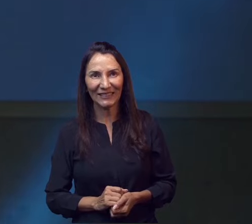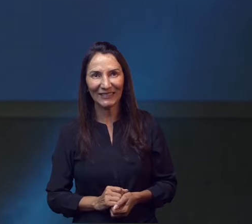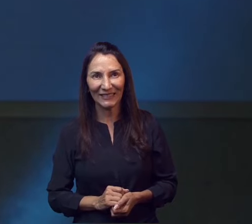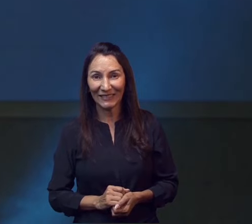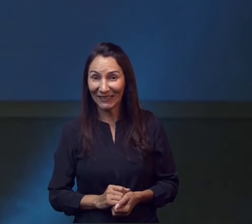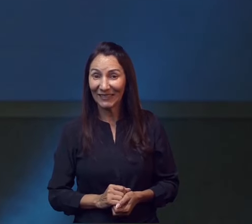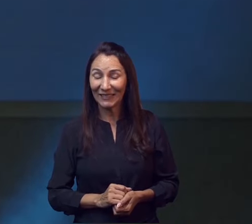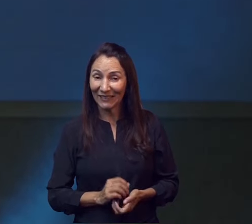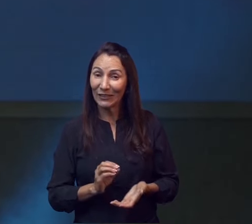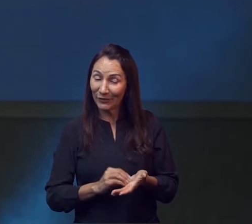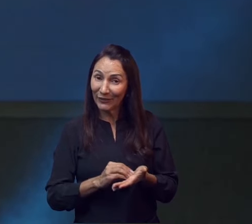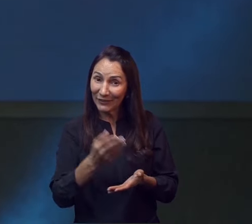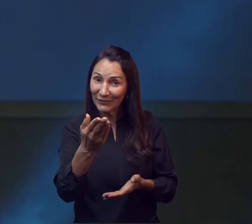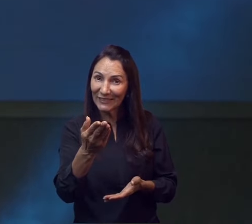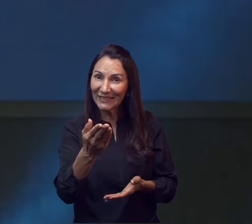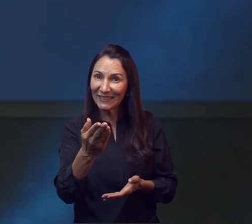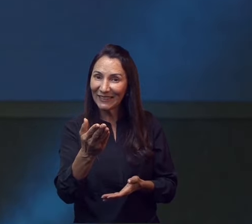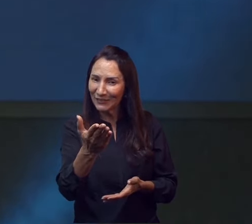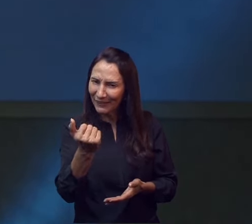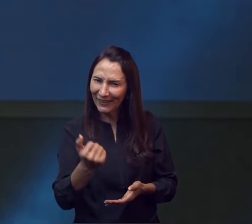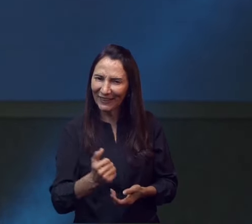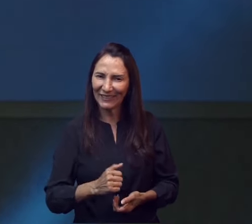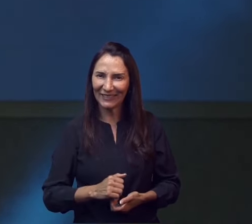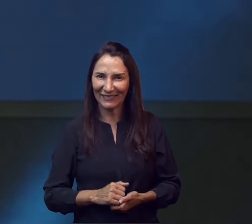eu quero orar por você